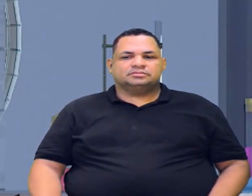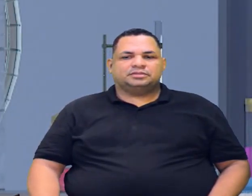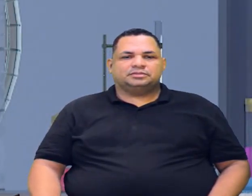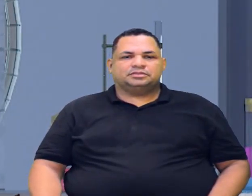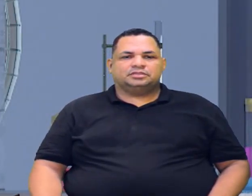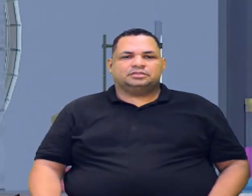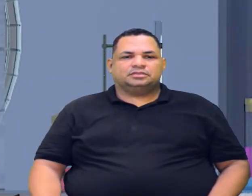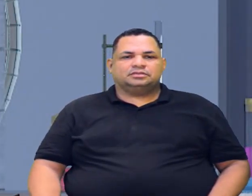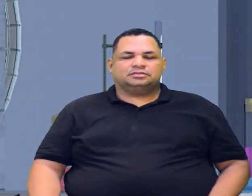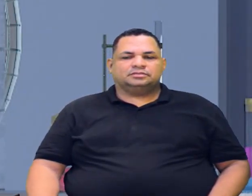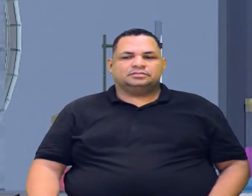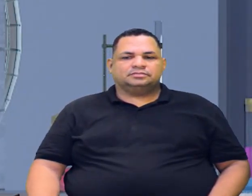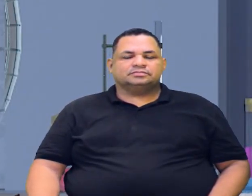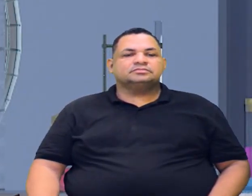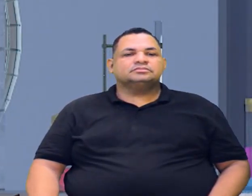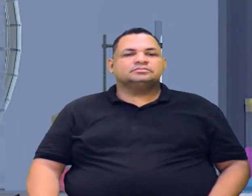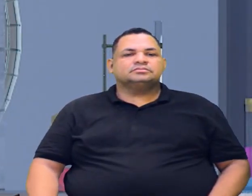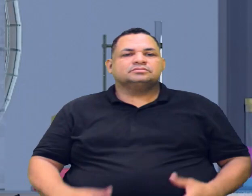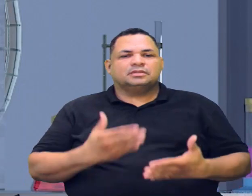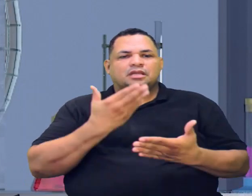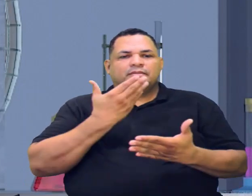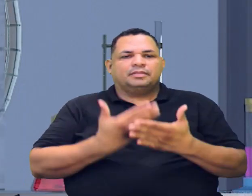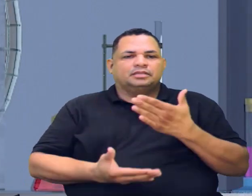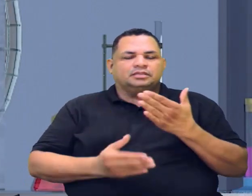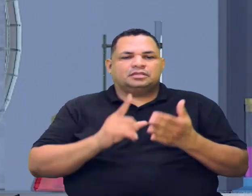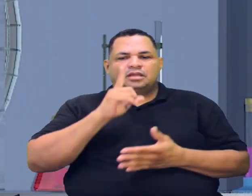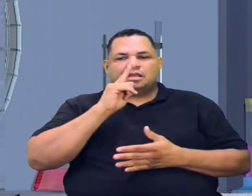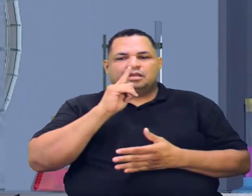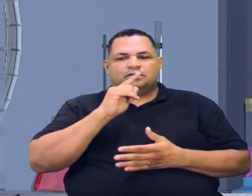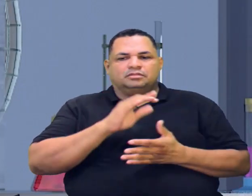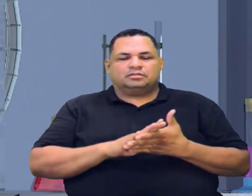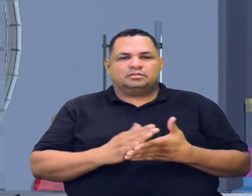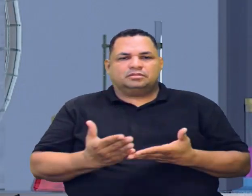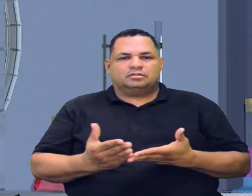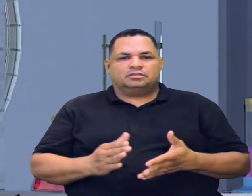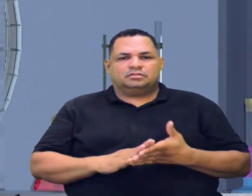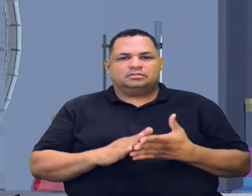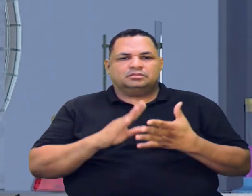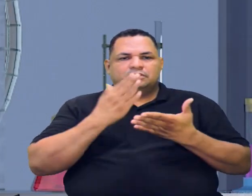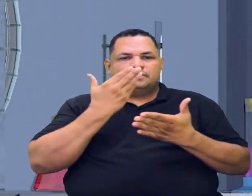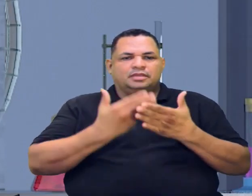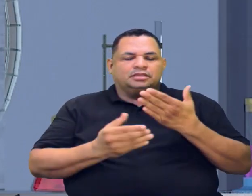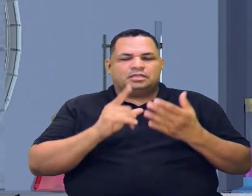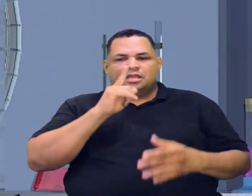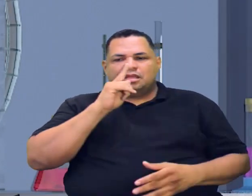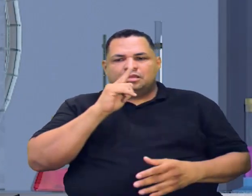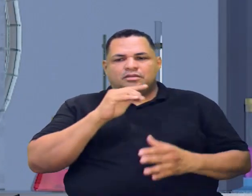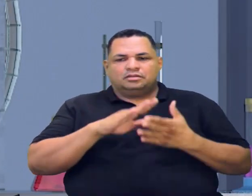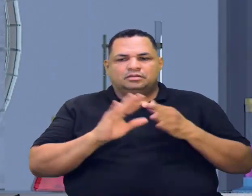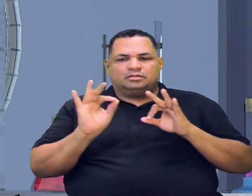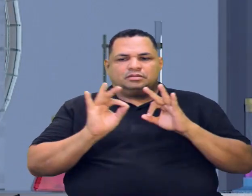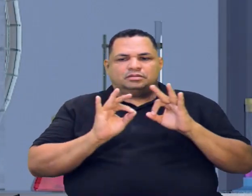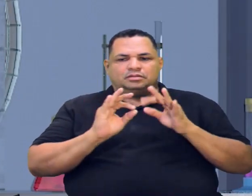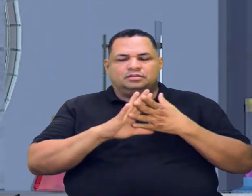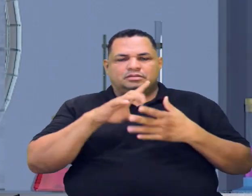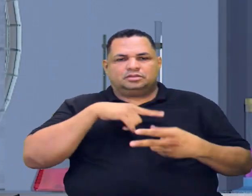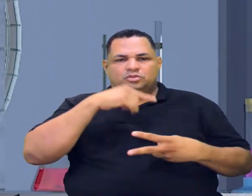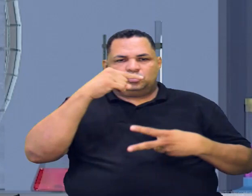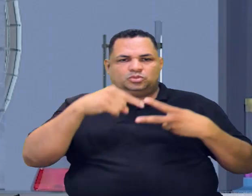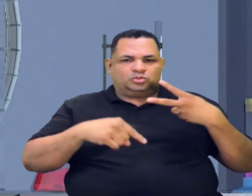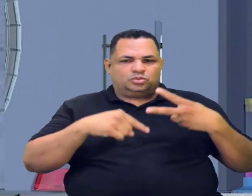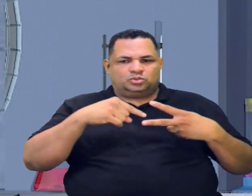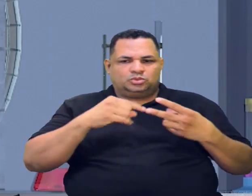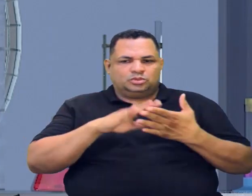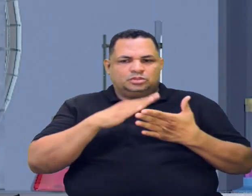água, eliminando água. Então, ali, desidratação. Nós temos dois tipos